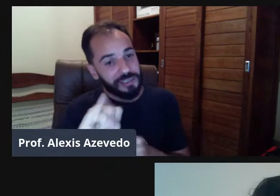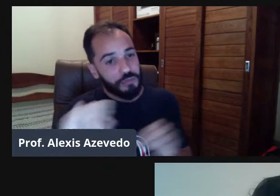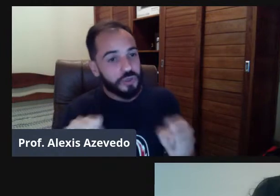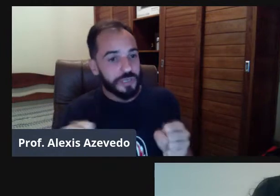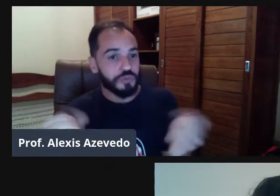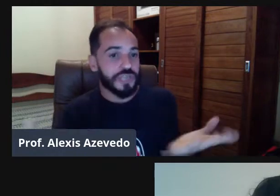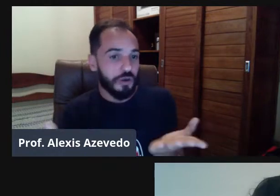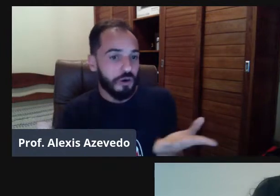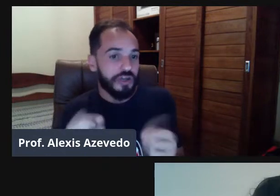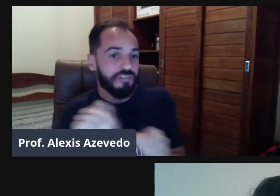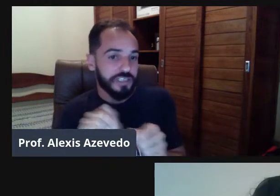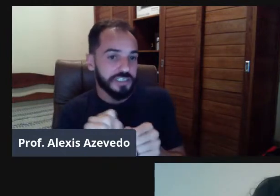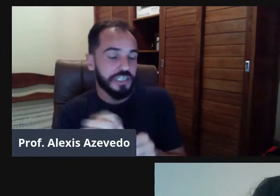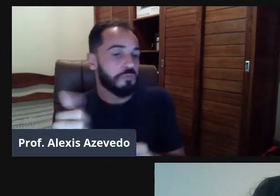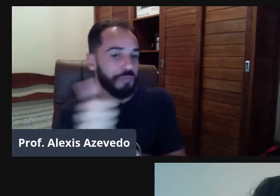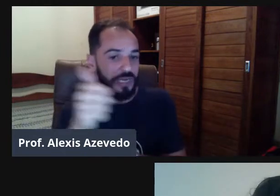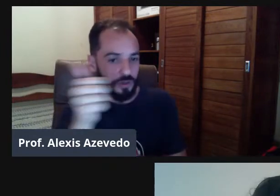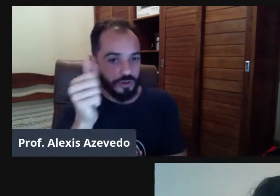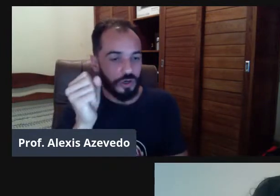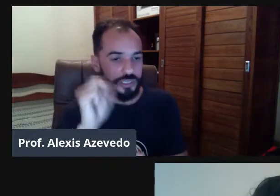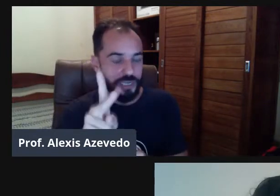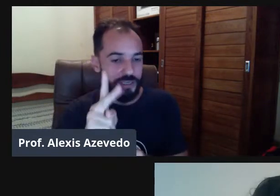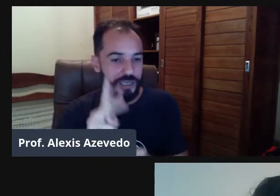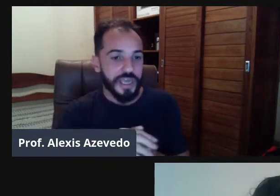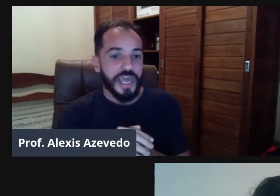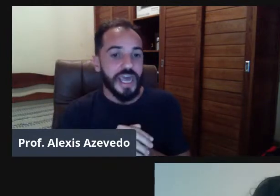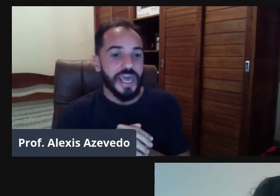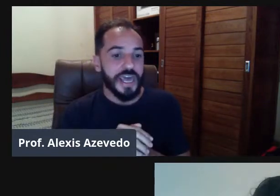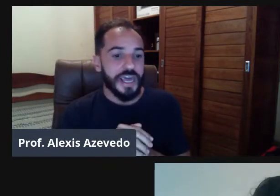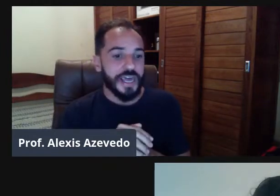mas, se podemos agora fazer, melhor, ok?